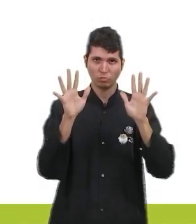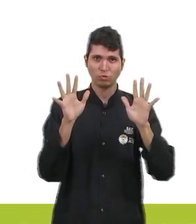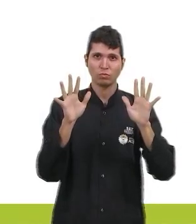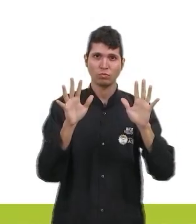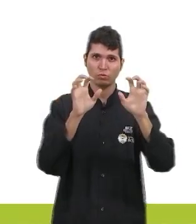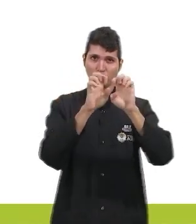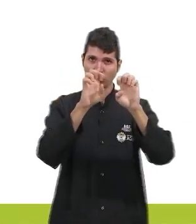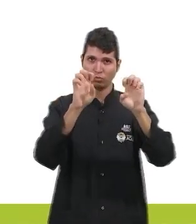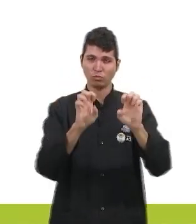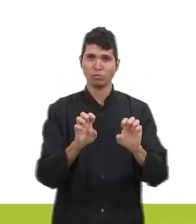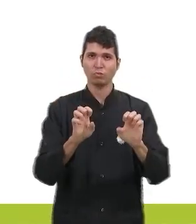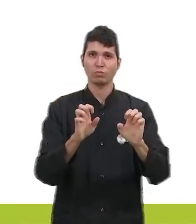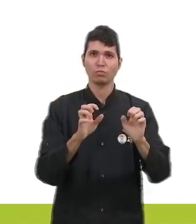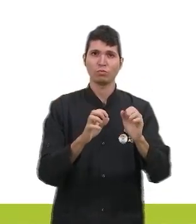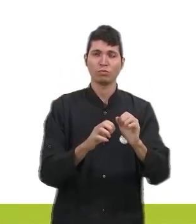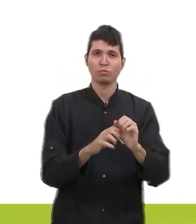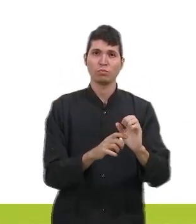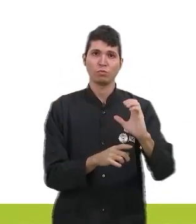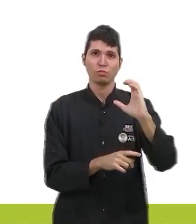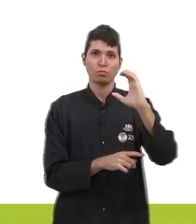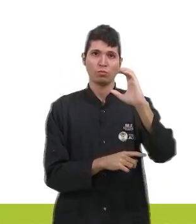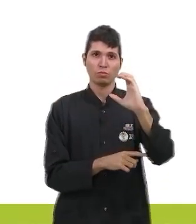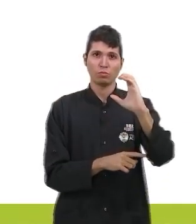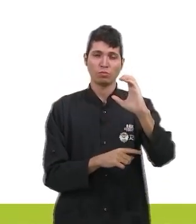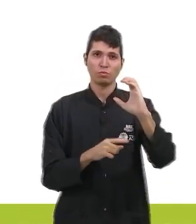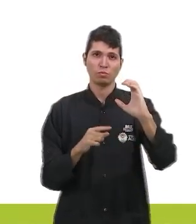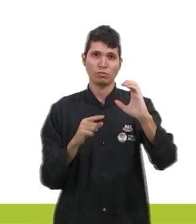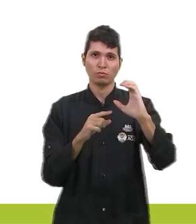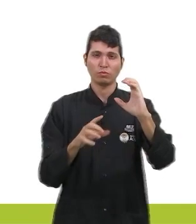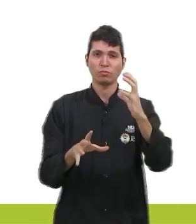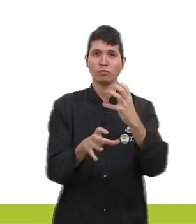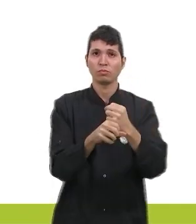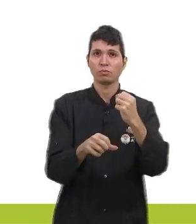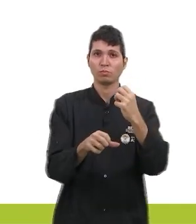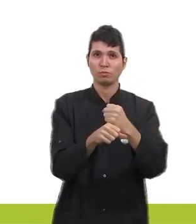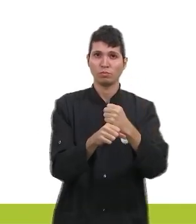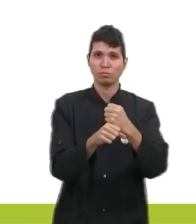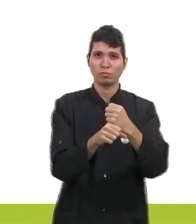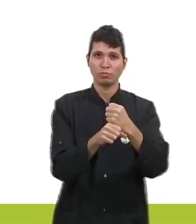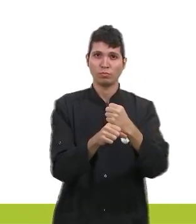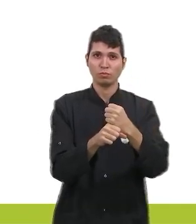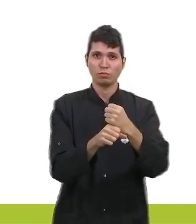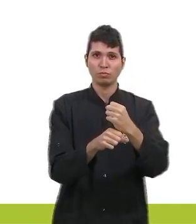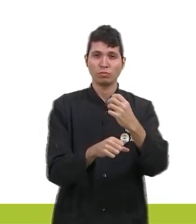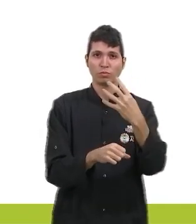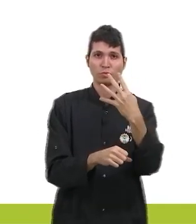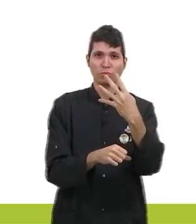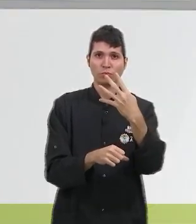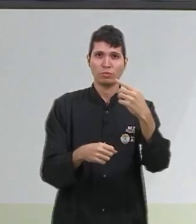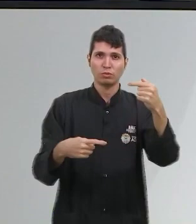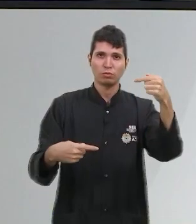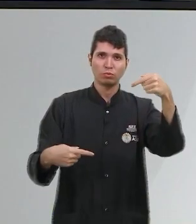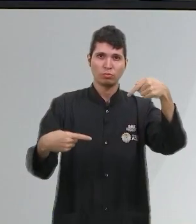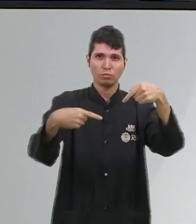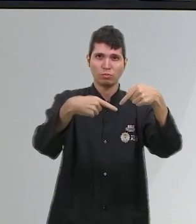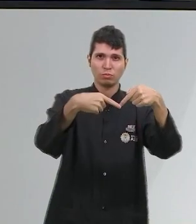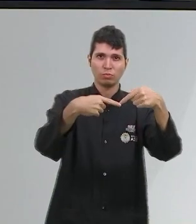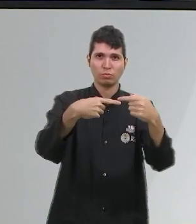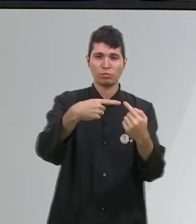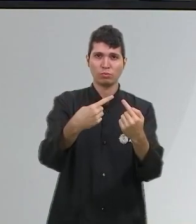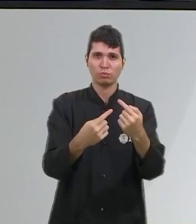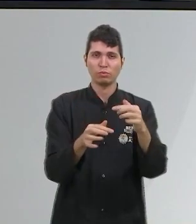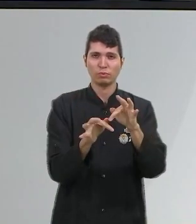molecular que esse primeiro carbono, ele vai fazer um total de 4 ligações simples, tá? Que